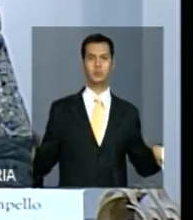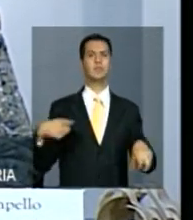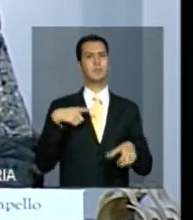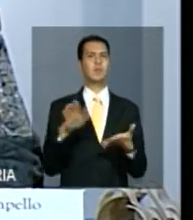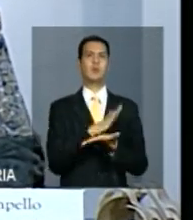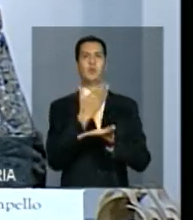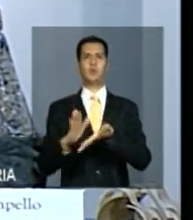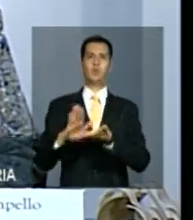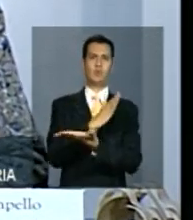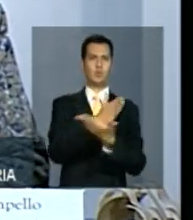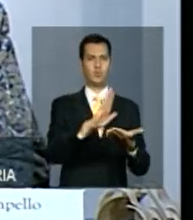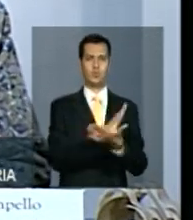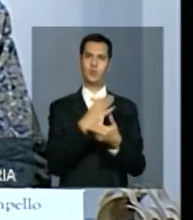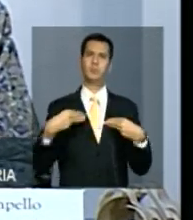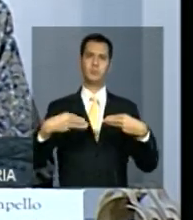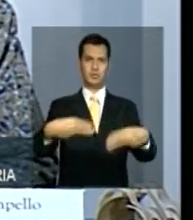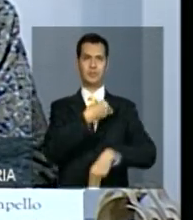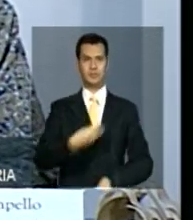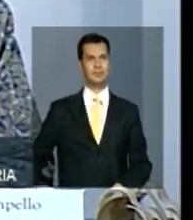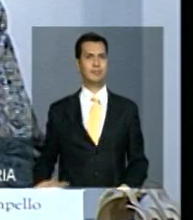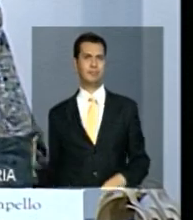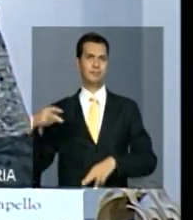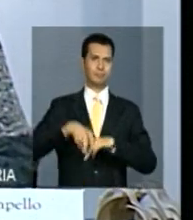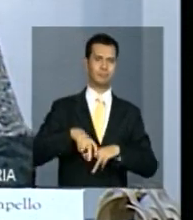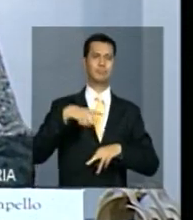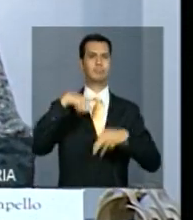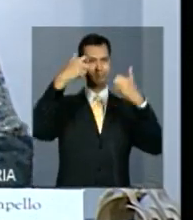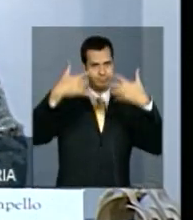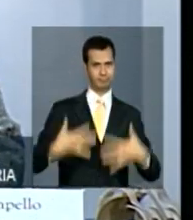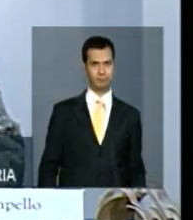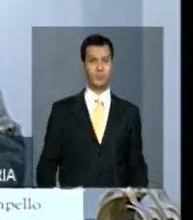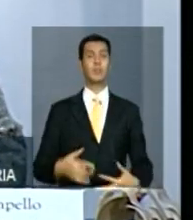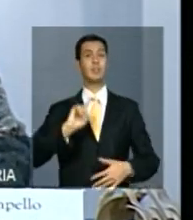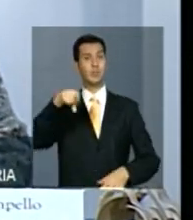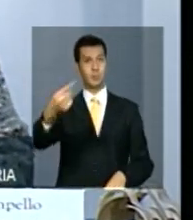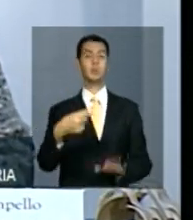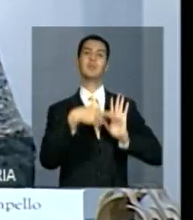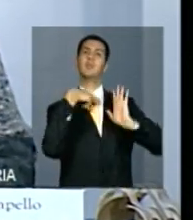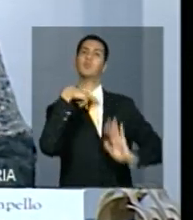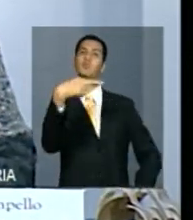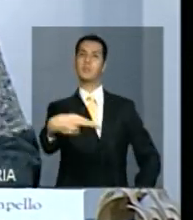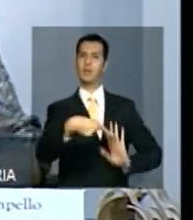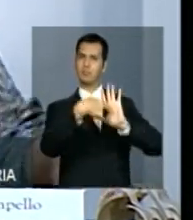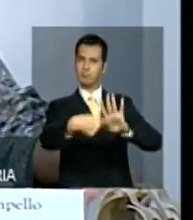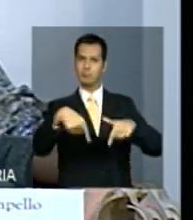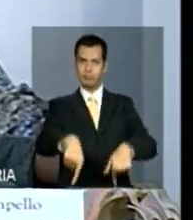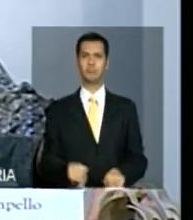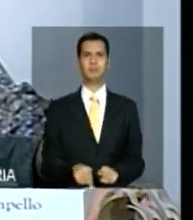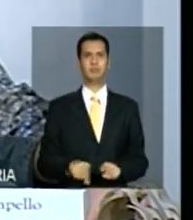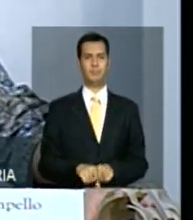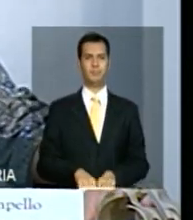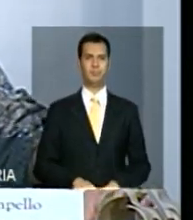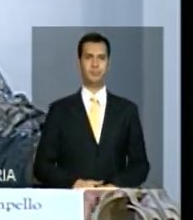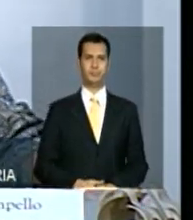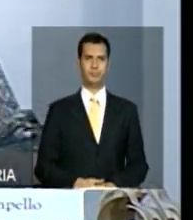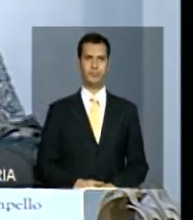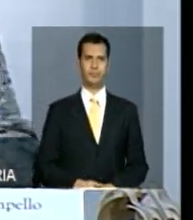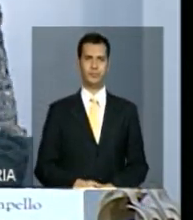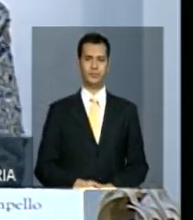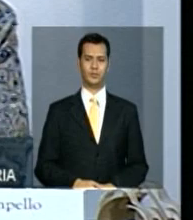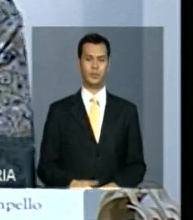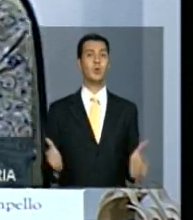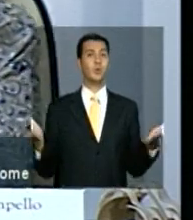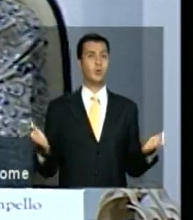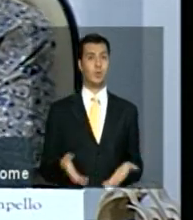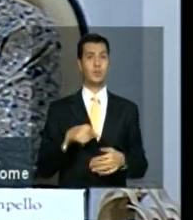miséria mas vários outros resultados a gente vai estar apresentando aqui para os senhores esse material que os senhores